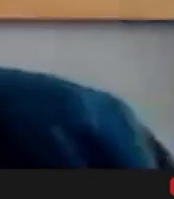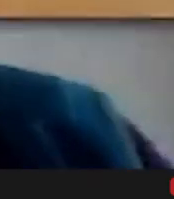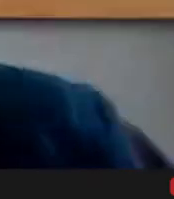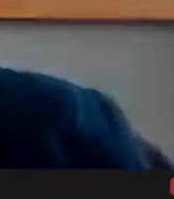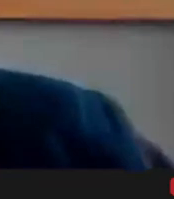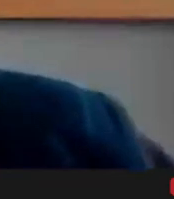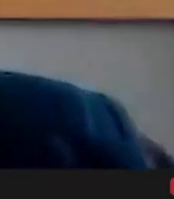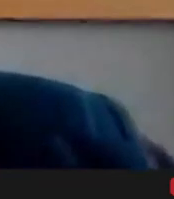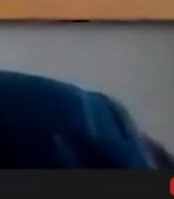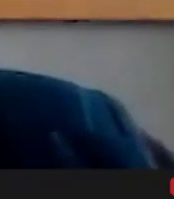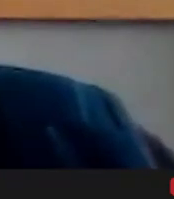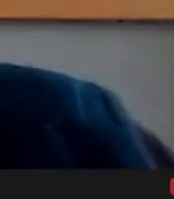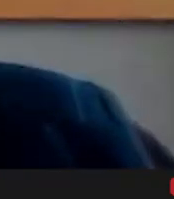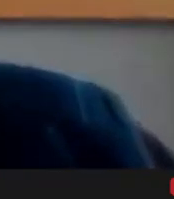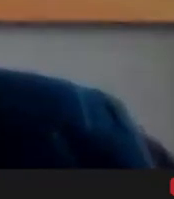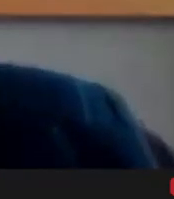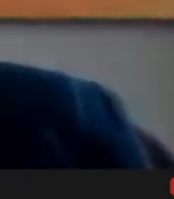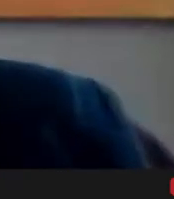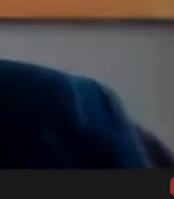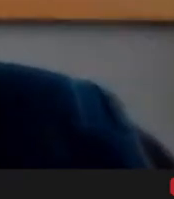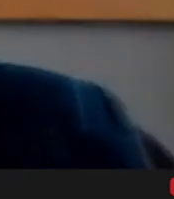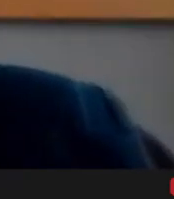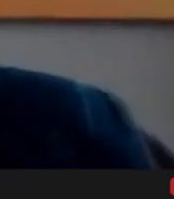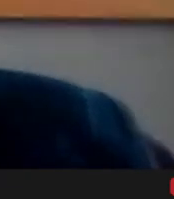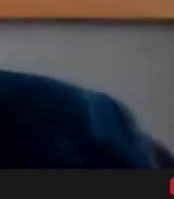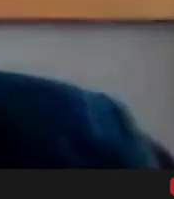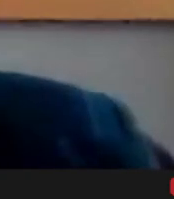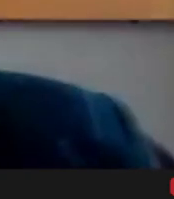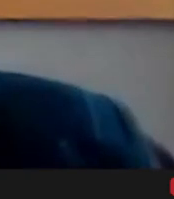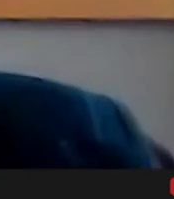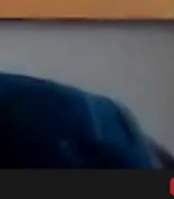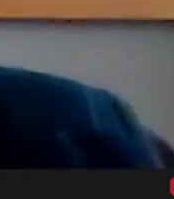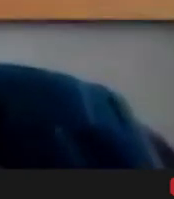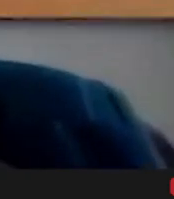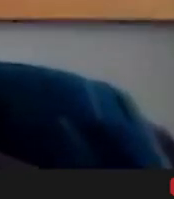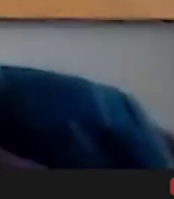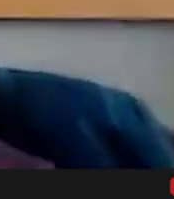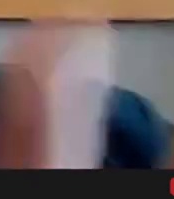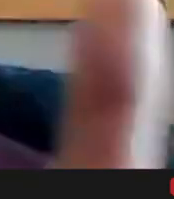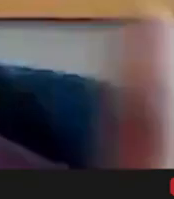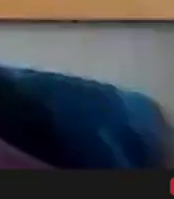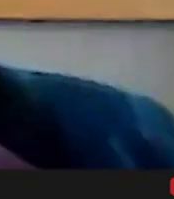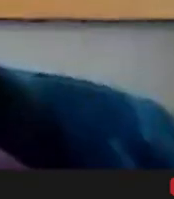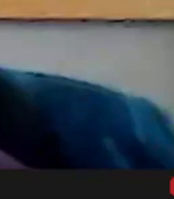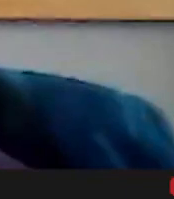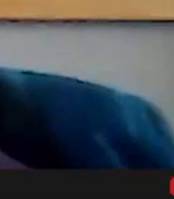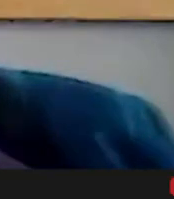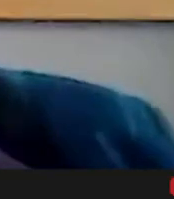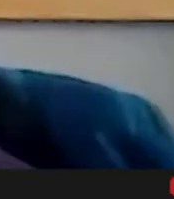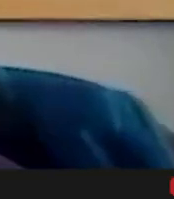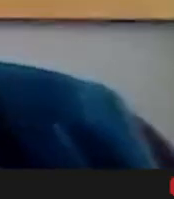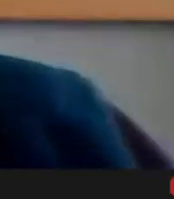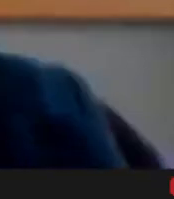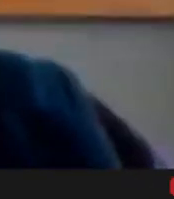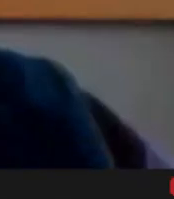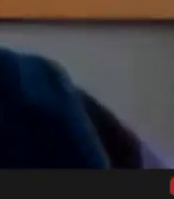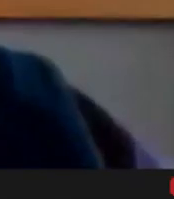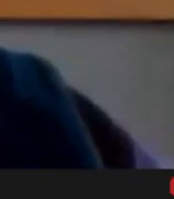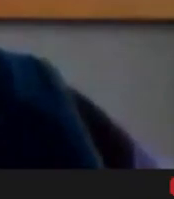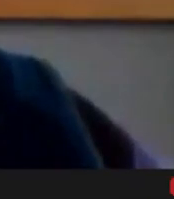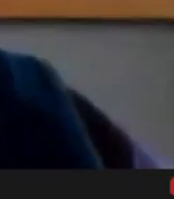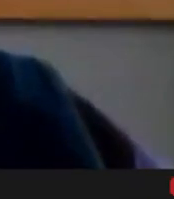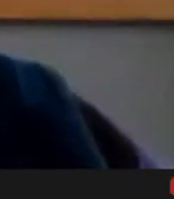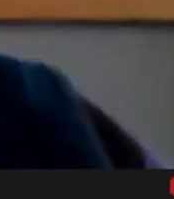representante, está aqui representando a embaixada e o governo da Finlândia, que foi pioneiro nessa lei. Então, ela vai